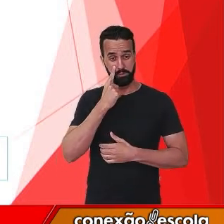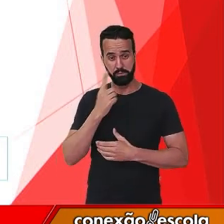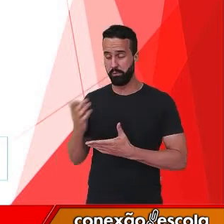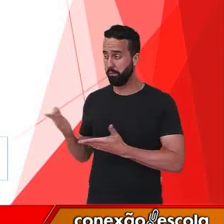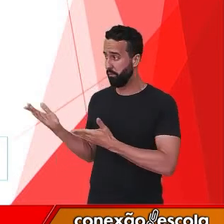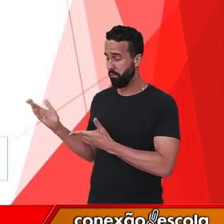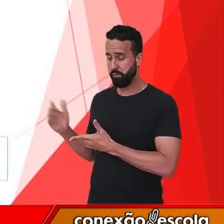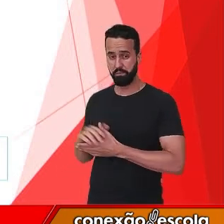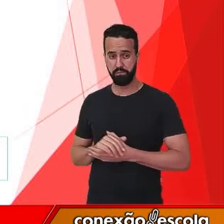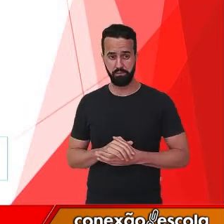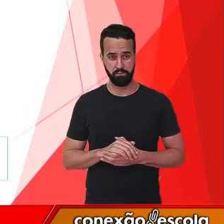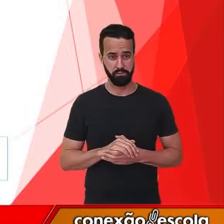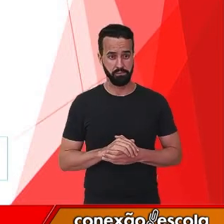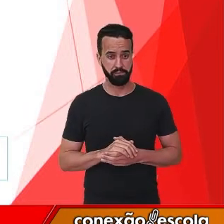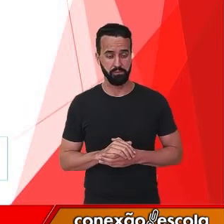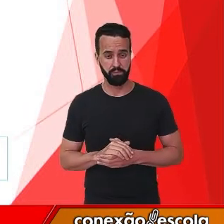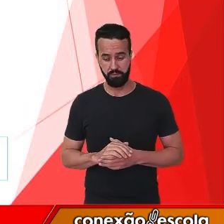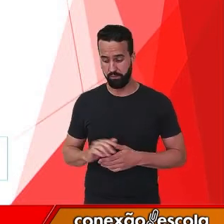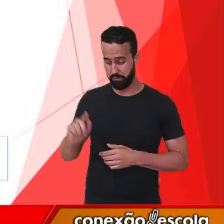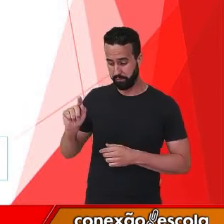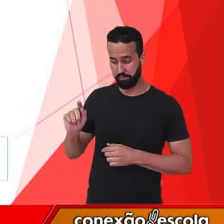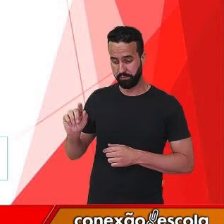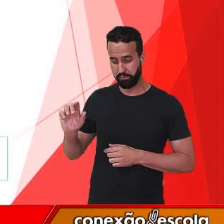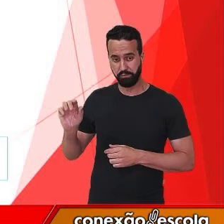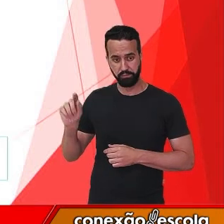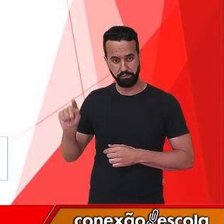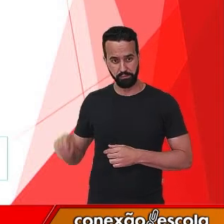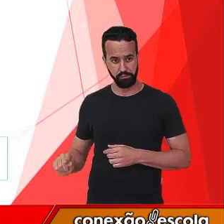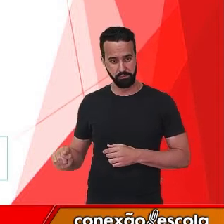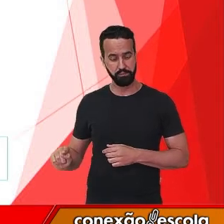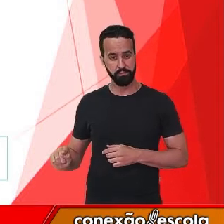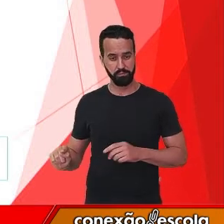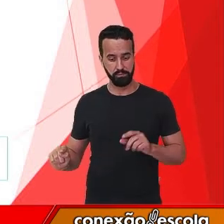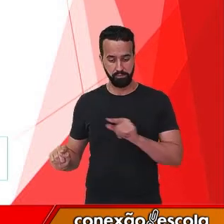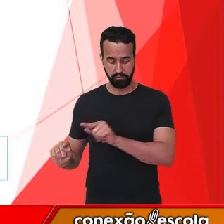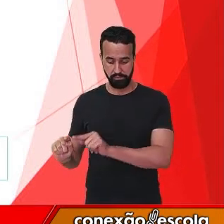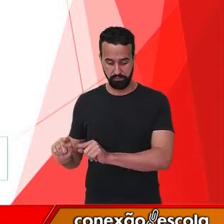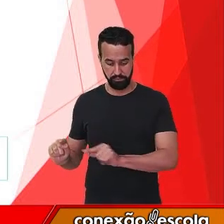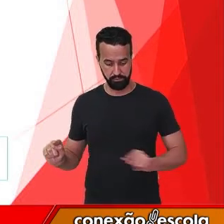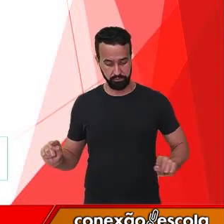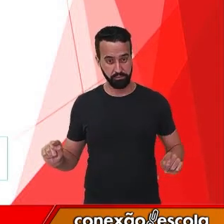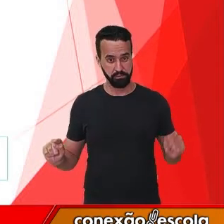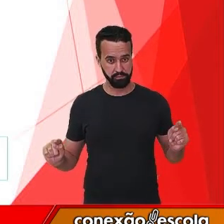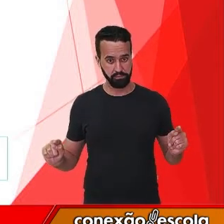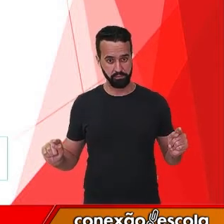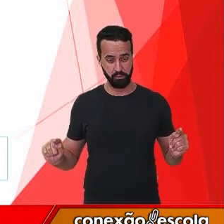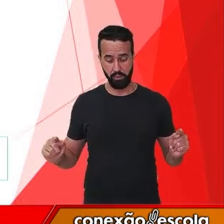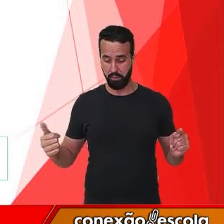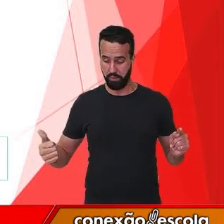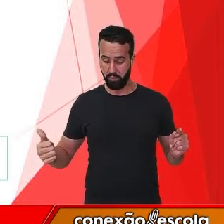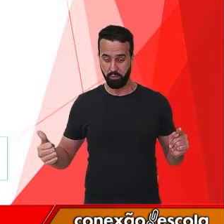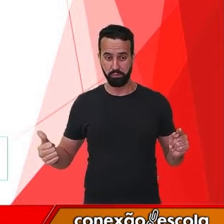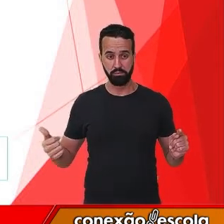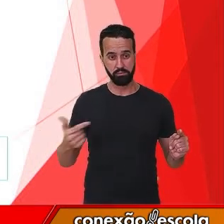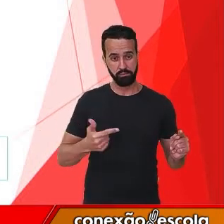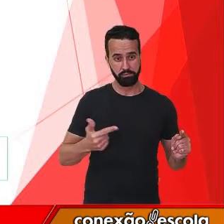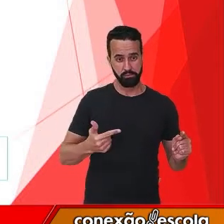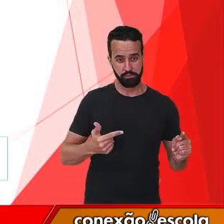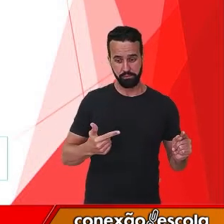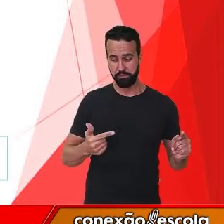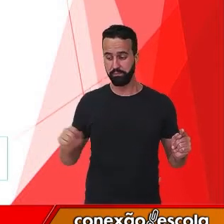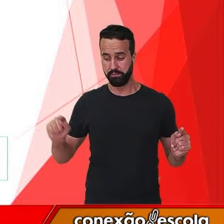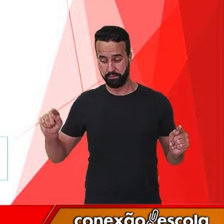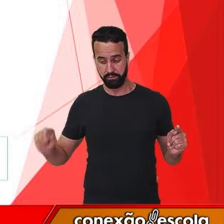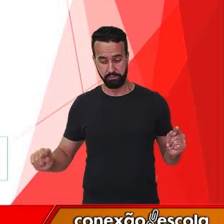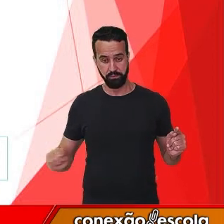Nossa escala tem dois espaços certo primeiro espaço segundo espaço cada espacinho